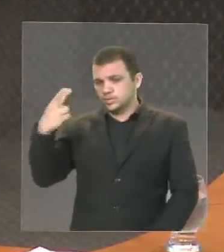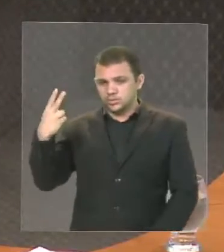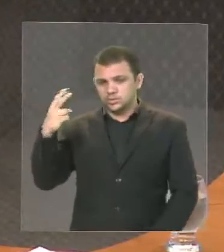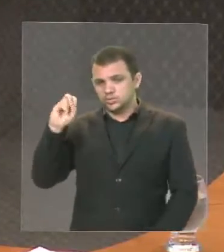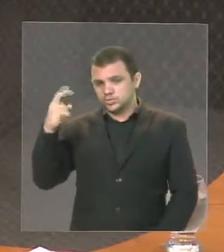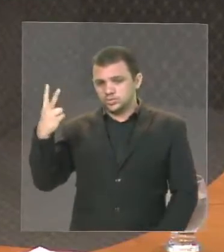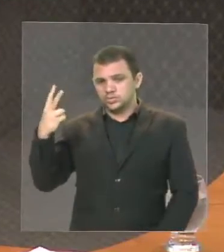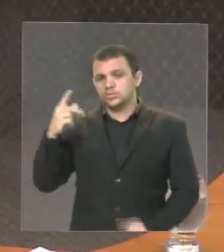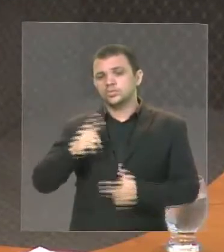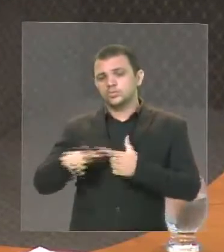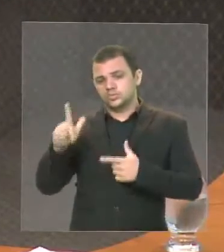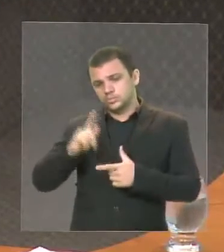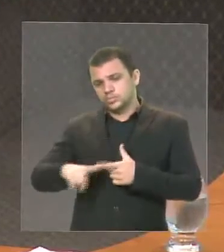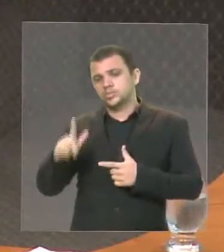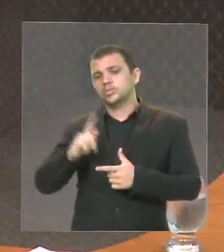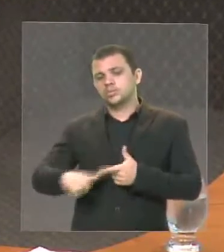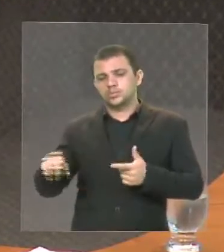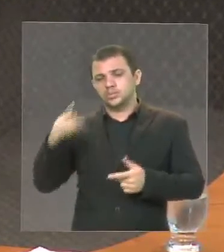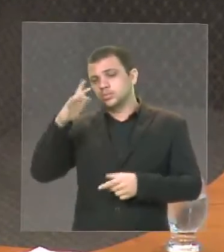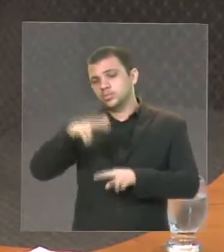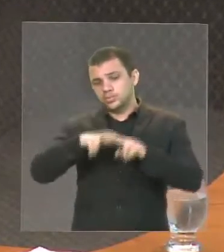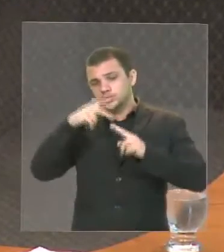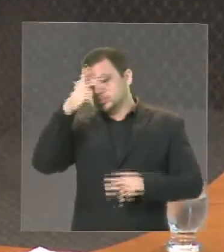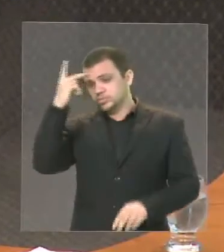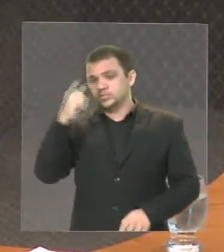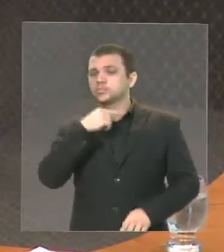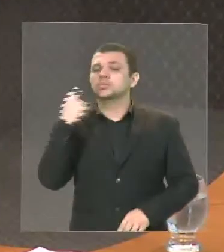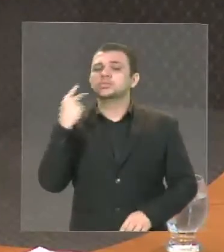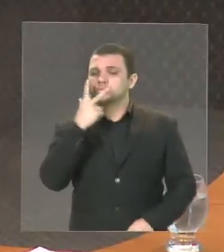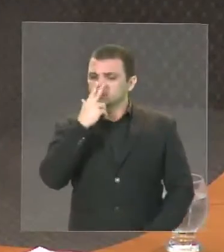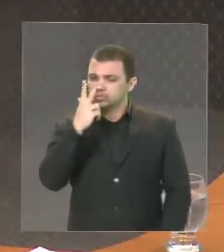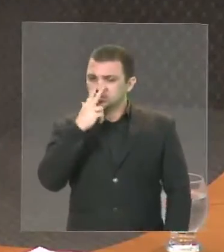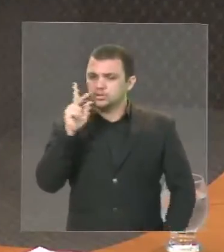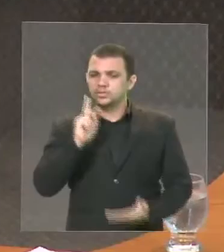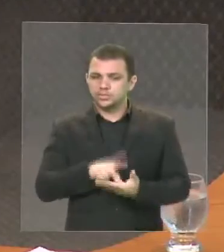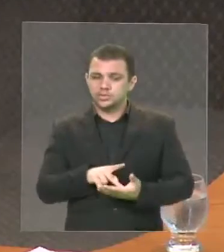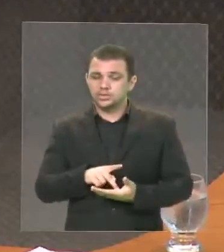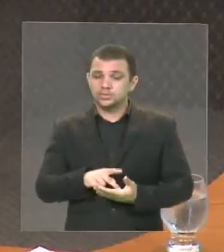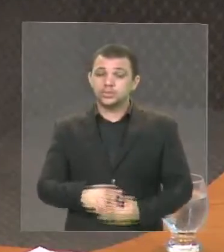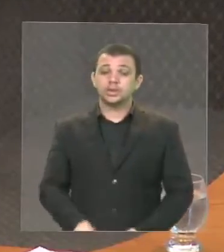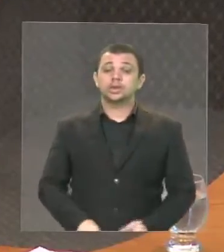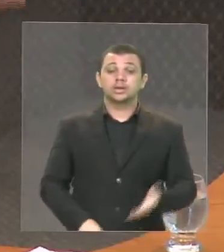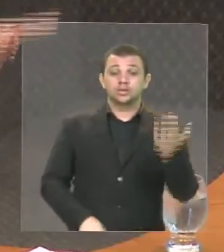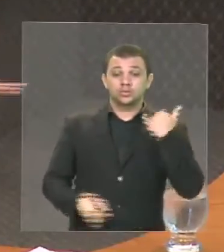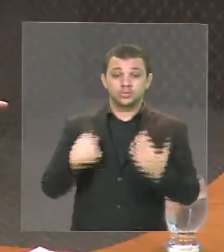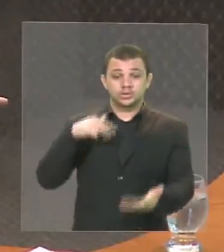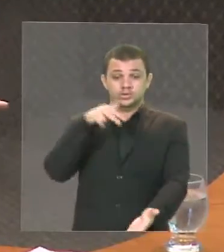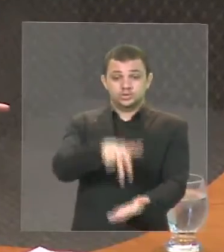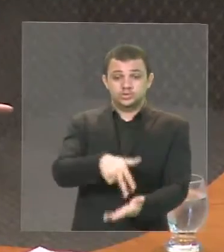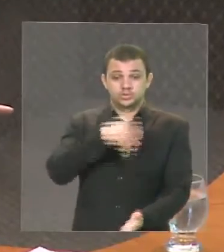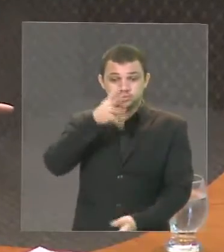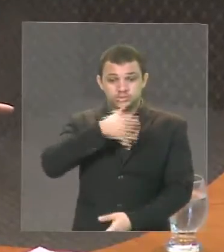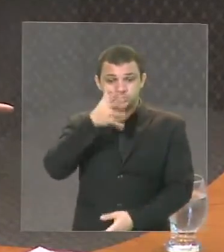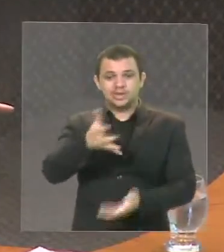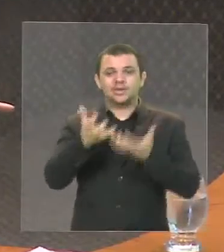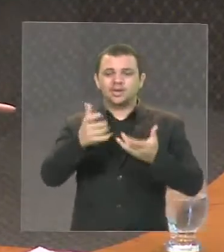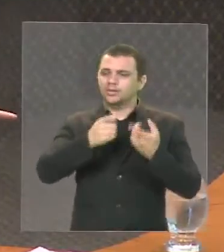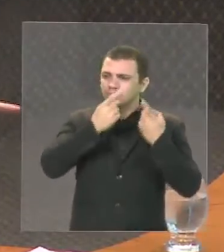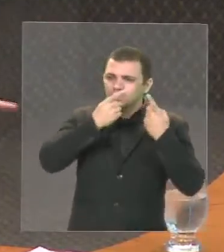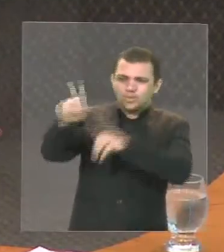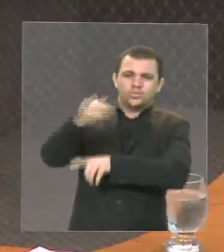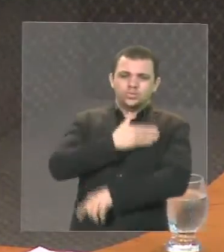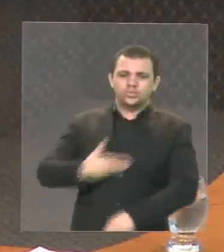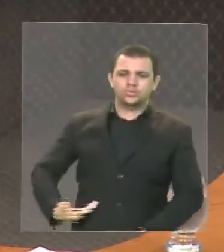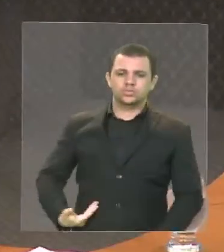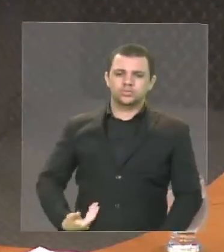tribuna para falar algo que está acontecendo, é para que o problema seja resolvido, não é para atingir o governo, é